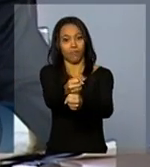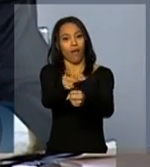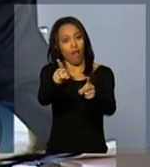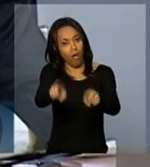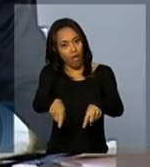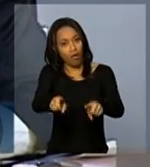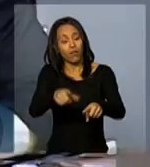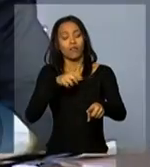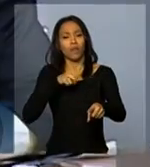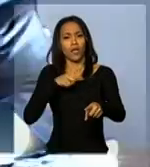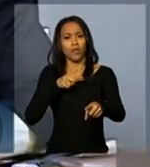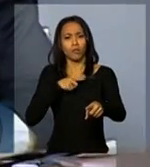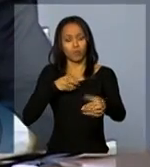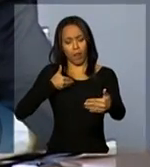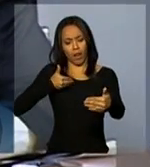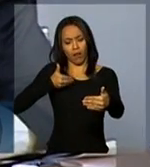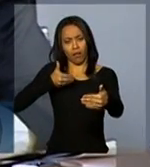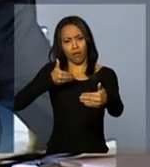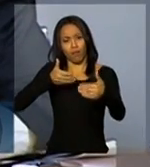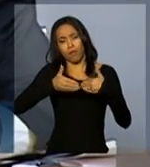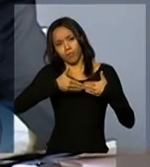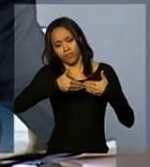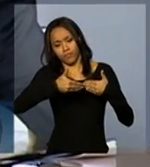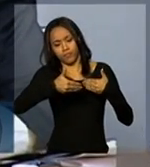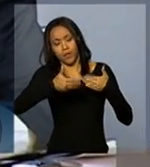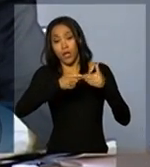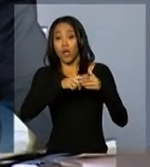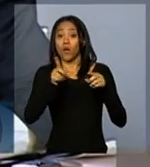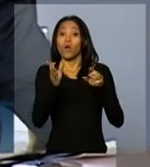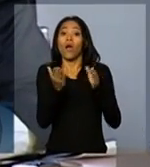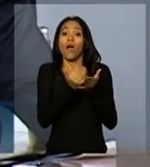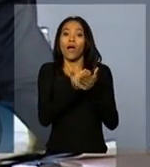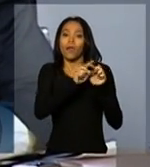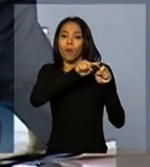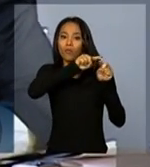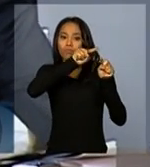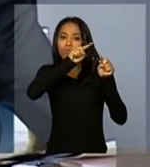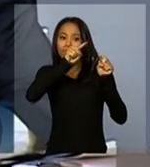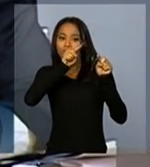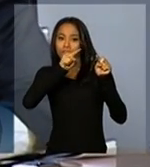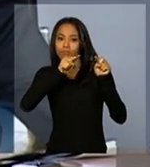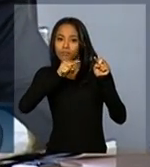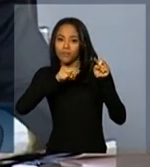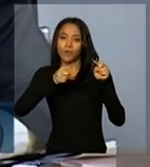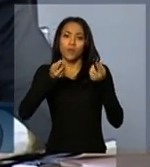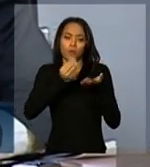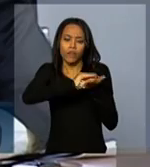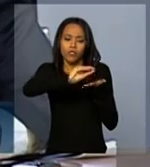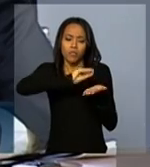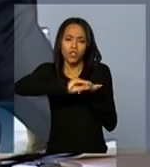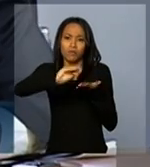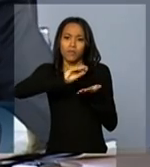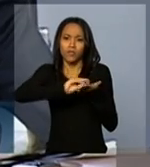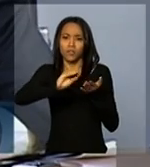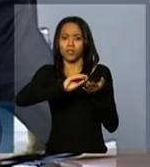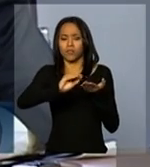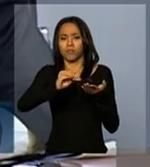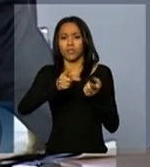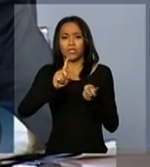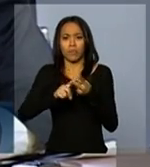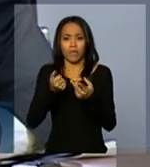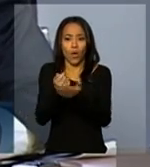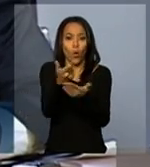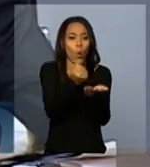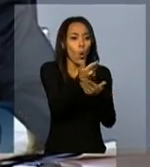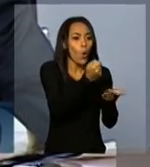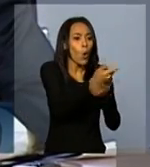uma trajetória ascendente. A curva de crescimento, a curva do investimento, a curva do consumo